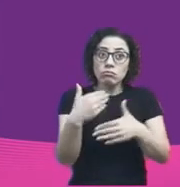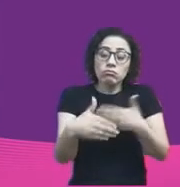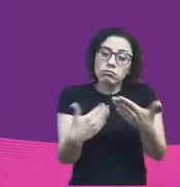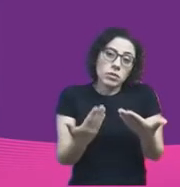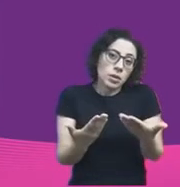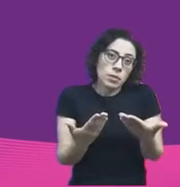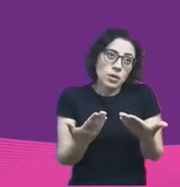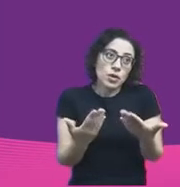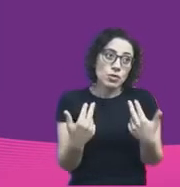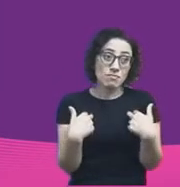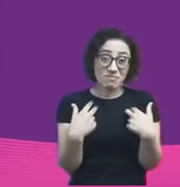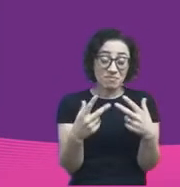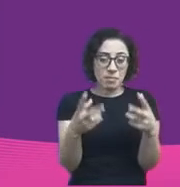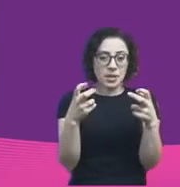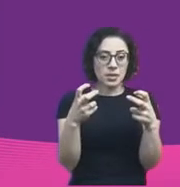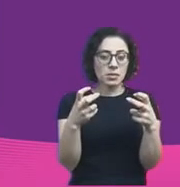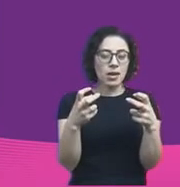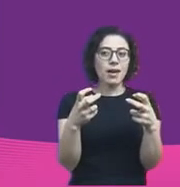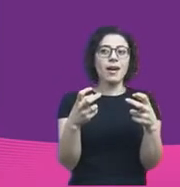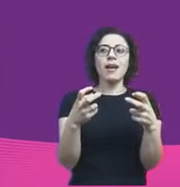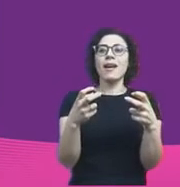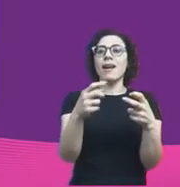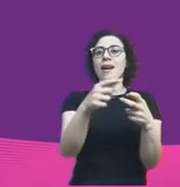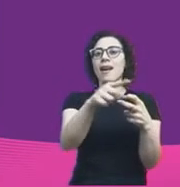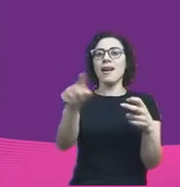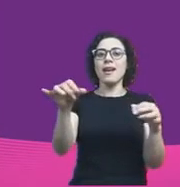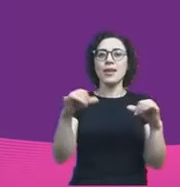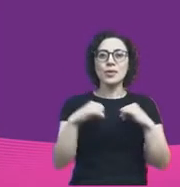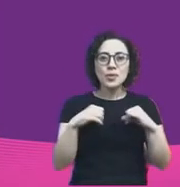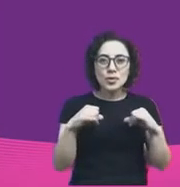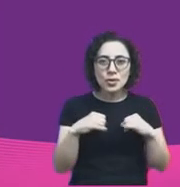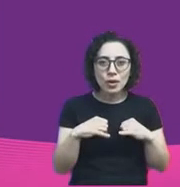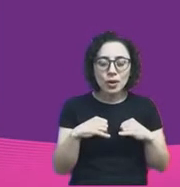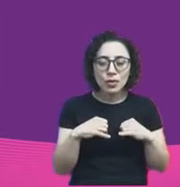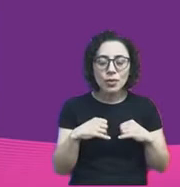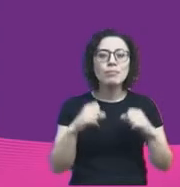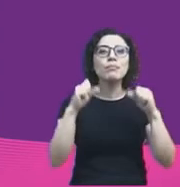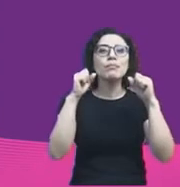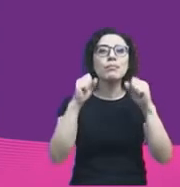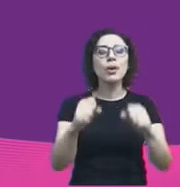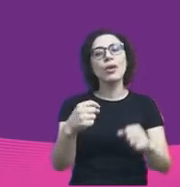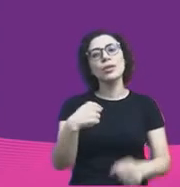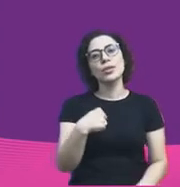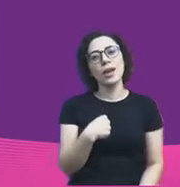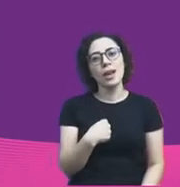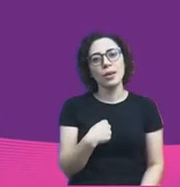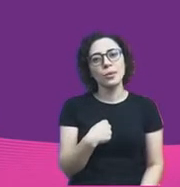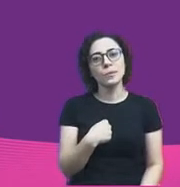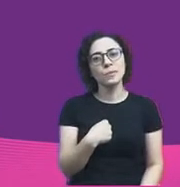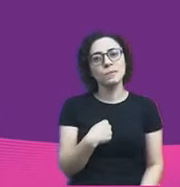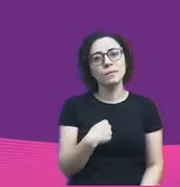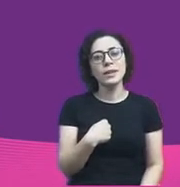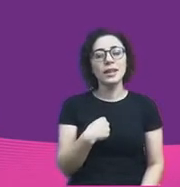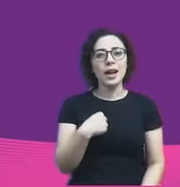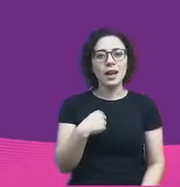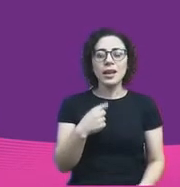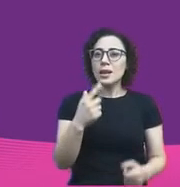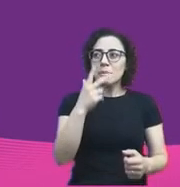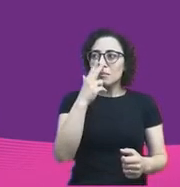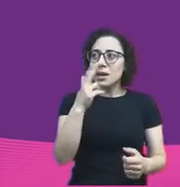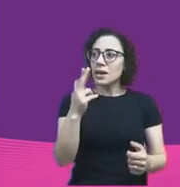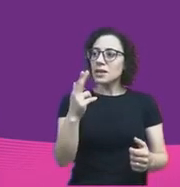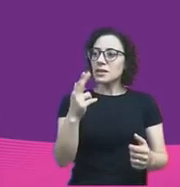poderia sofrer da mesma coisa que os outros? Ou seja, a gente se identifica e percebe que a mesma coisa pode acontecer com a